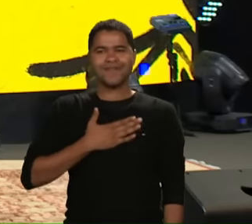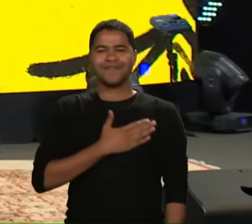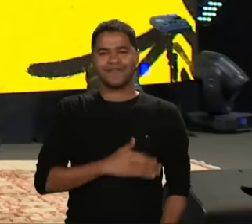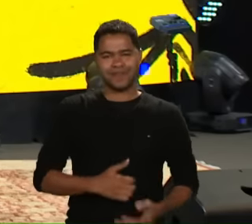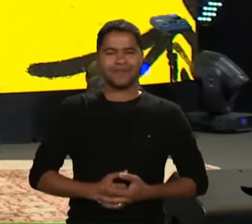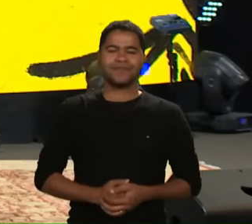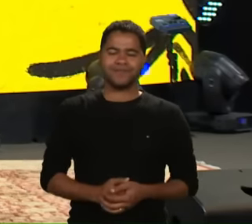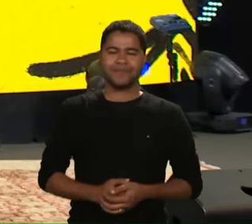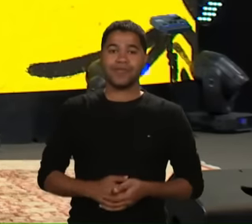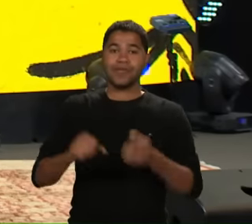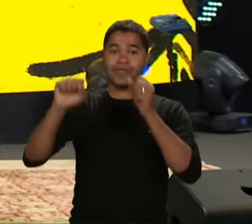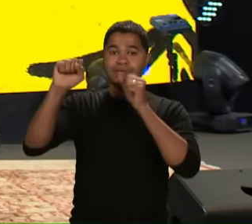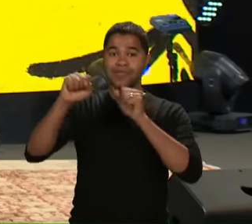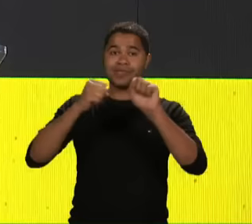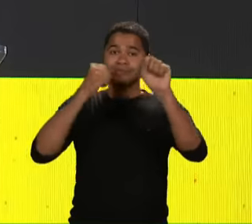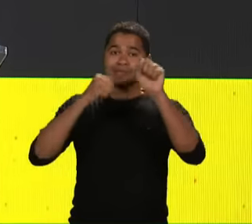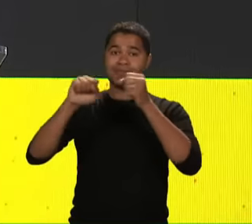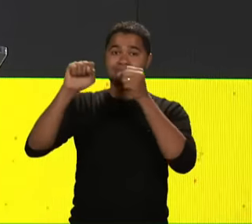O Salmo